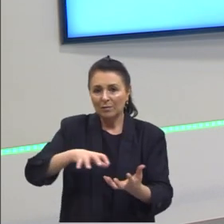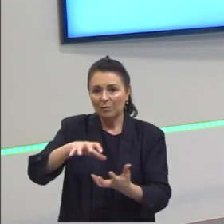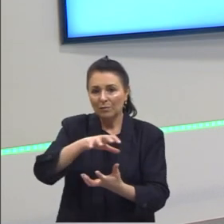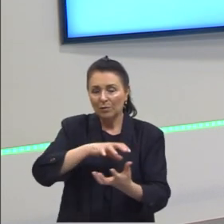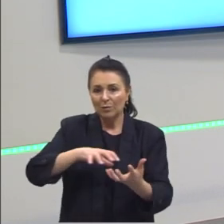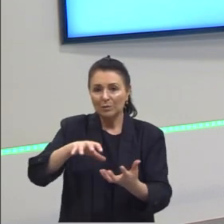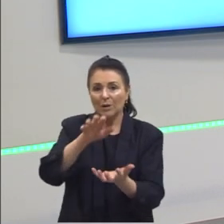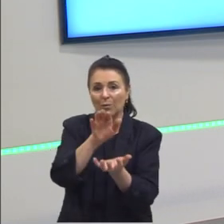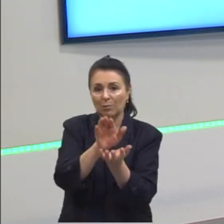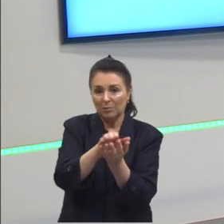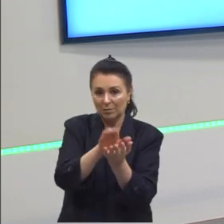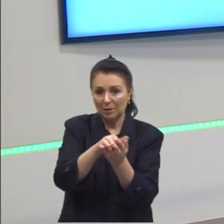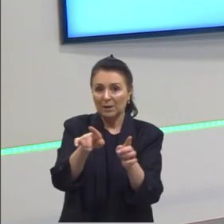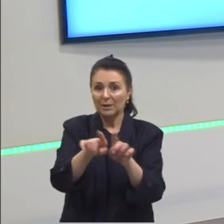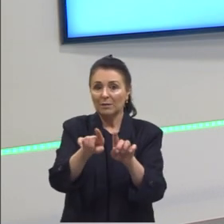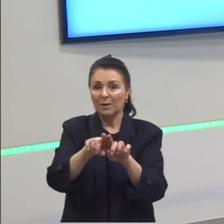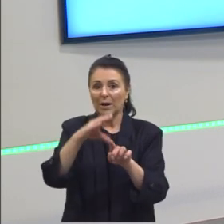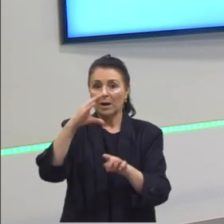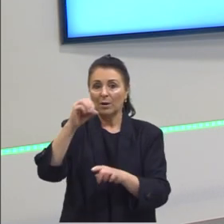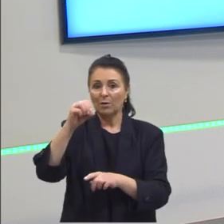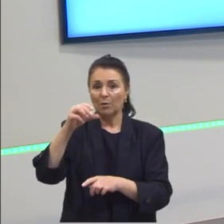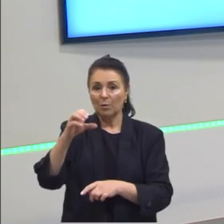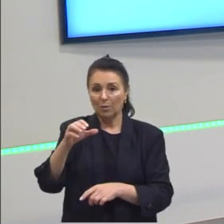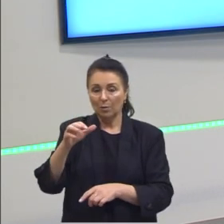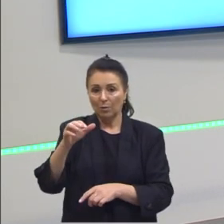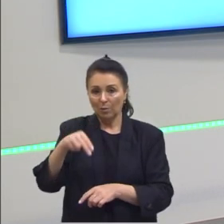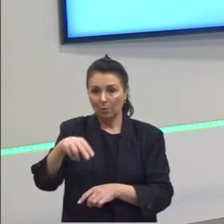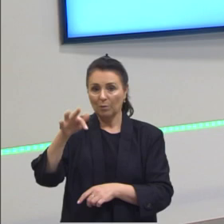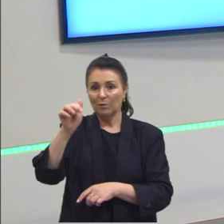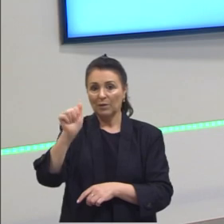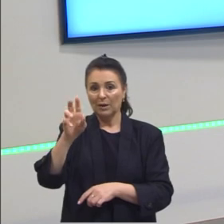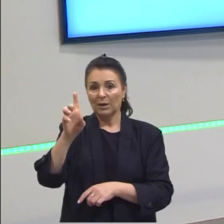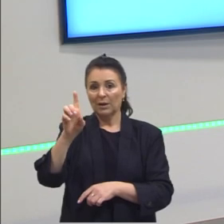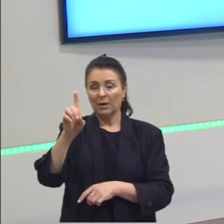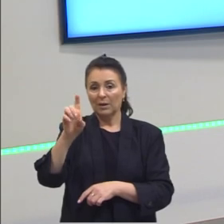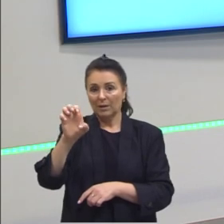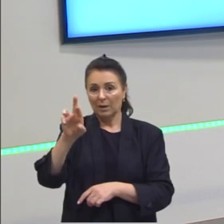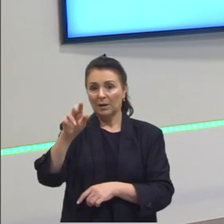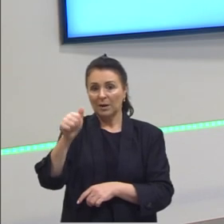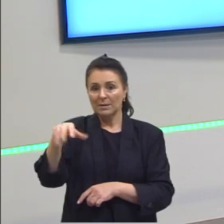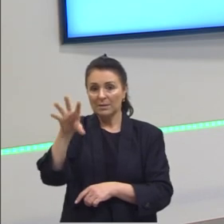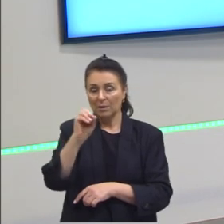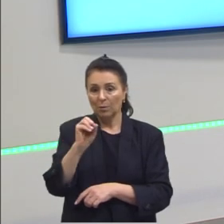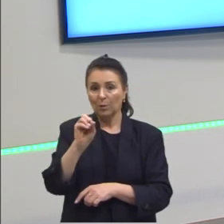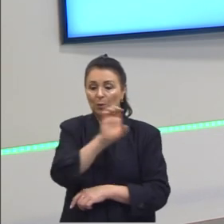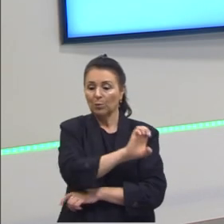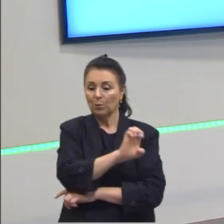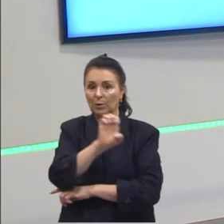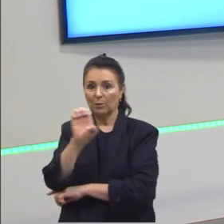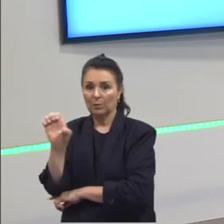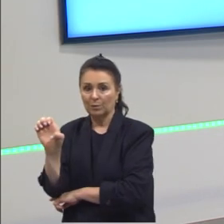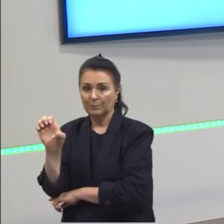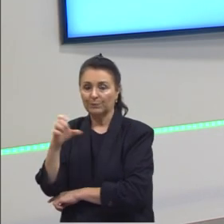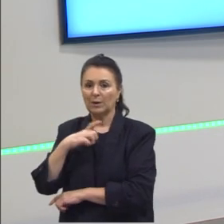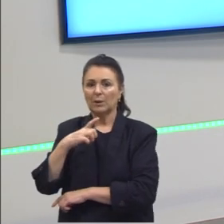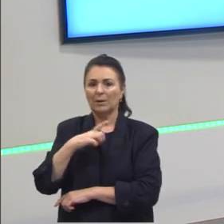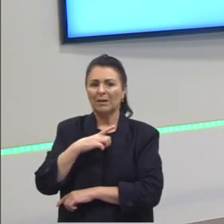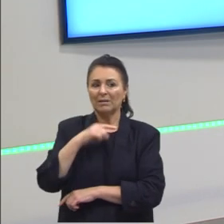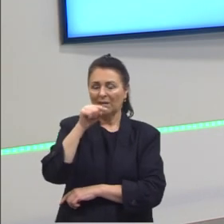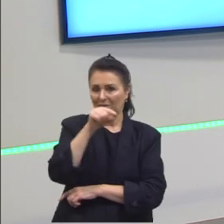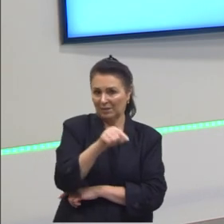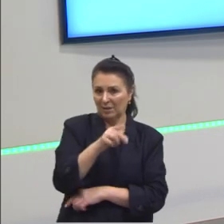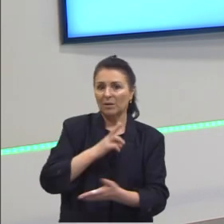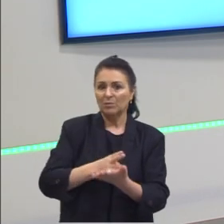e a Confederação do Equador quando Dom João sexto Ainda tava aqui para manter a sua